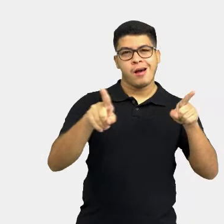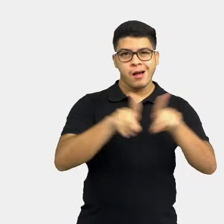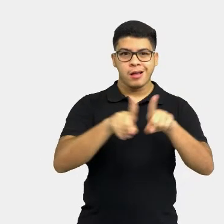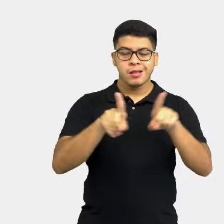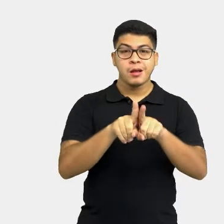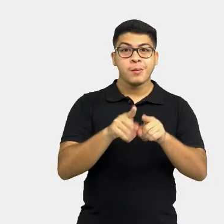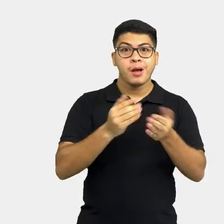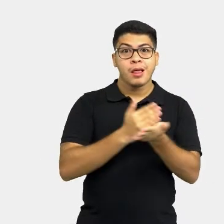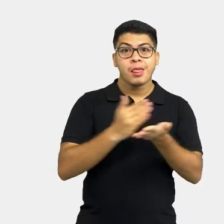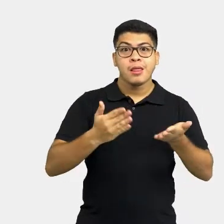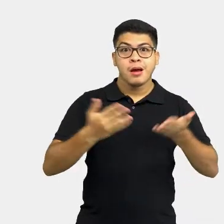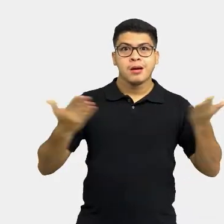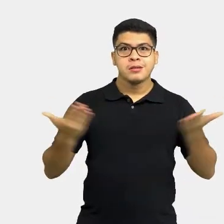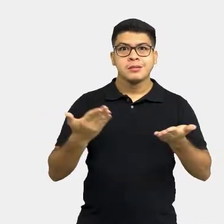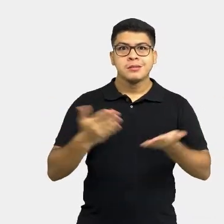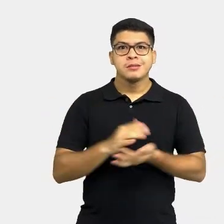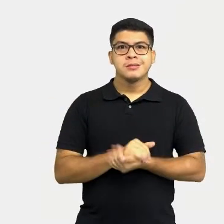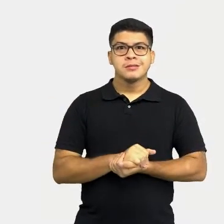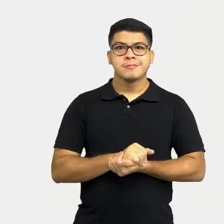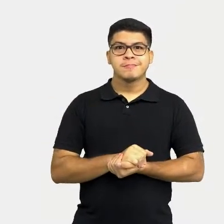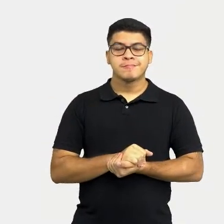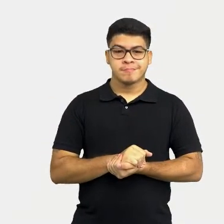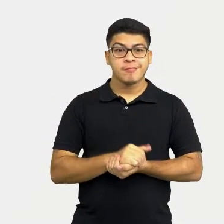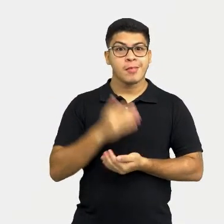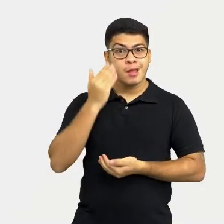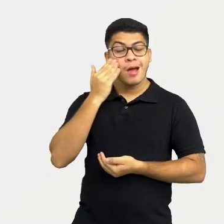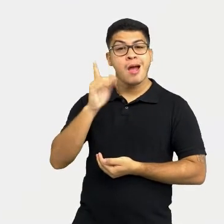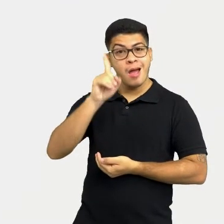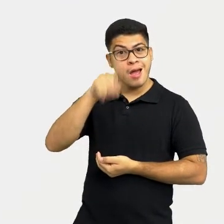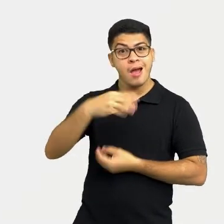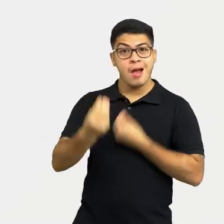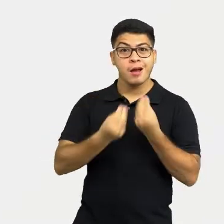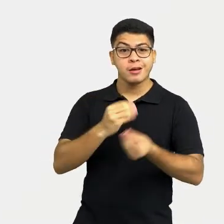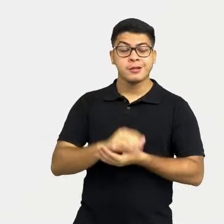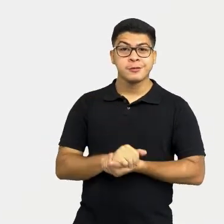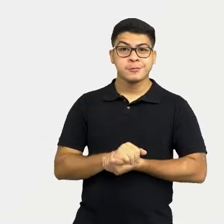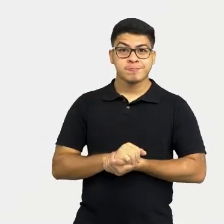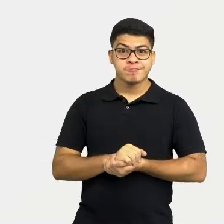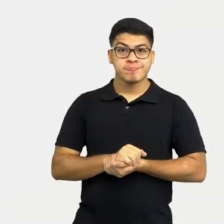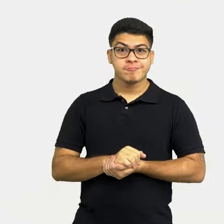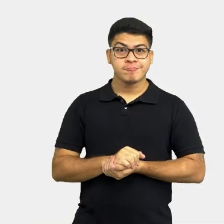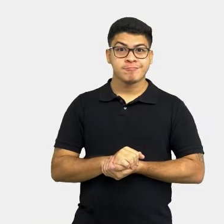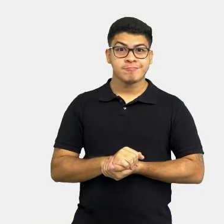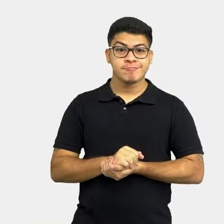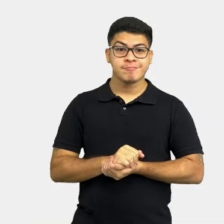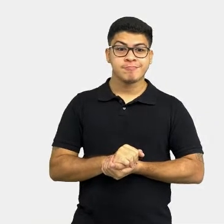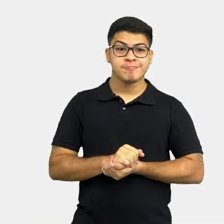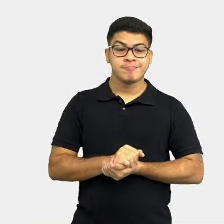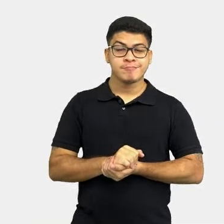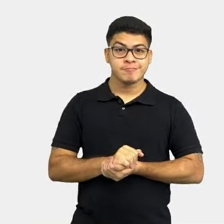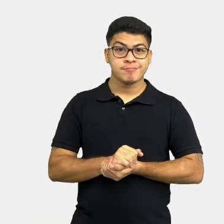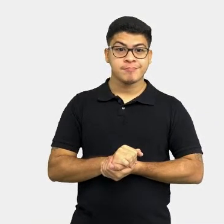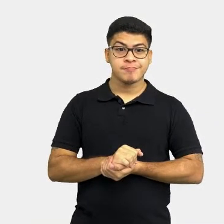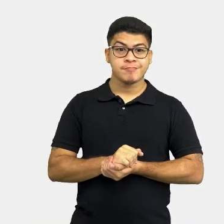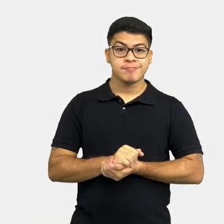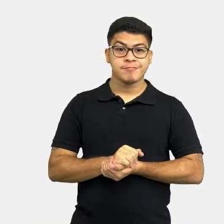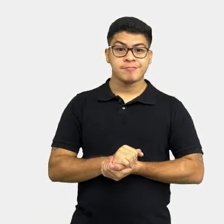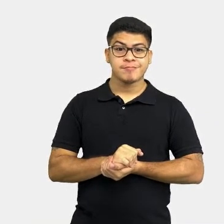terceira fase do capitalismo, como nós estudamos ali, que é como está mostrando ali na nossa